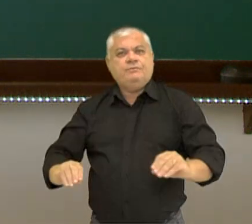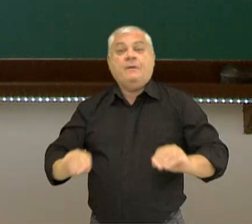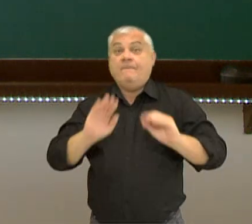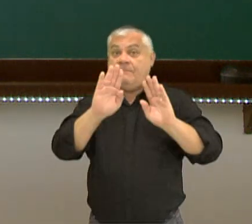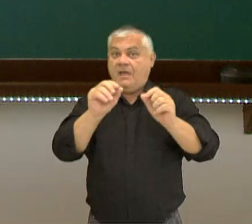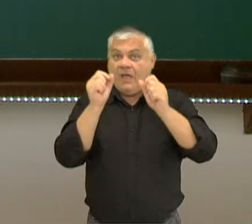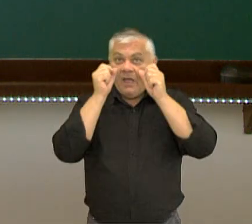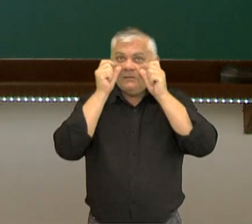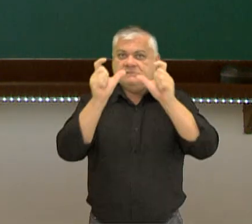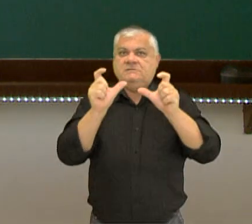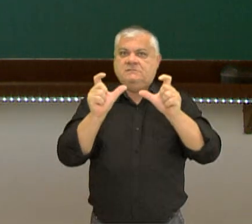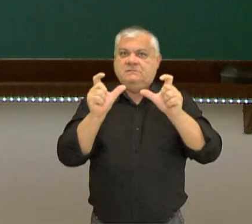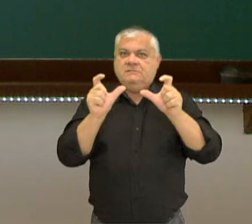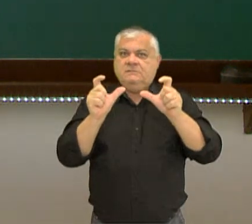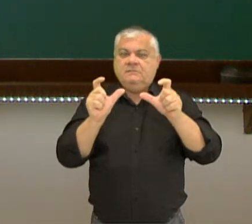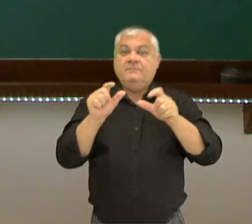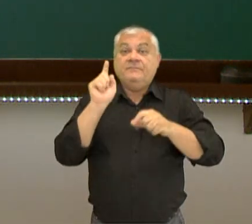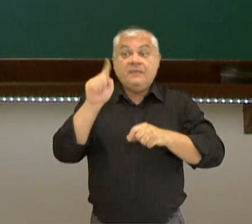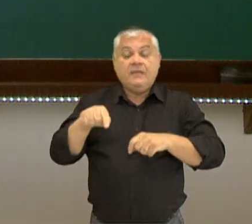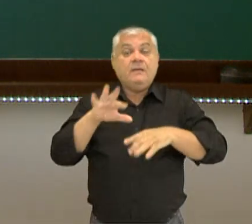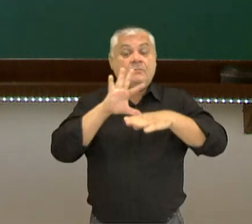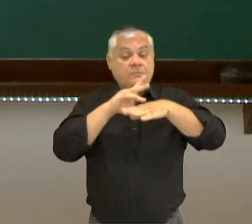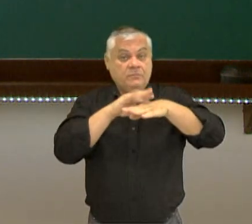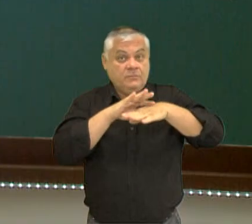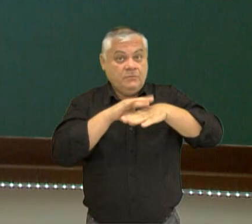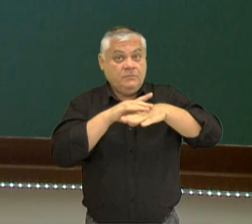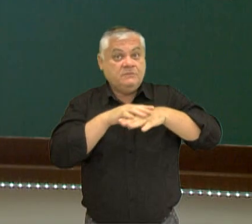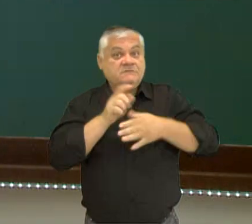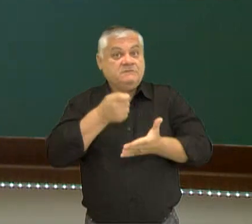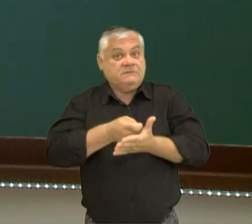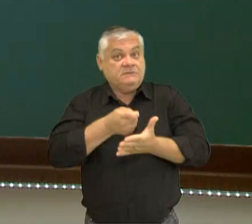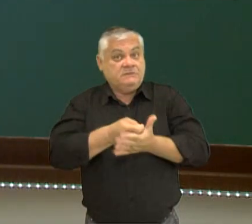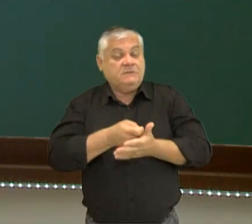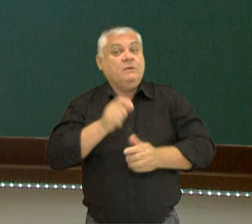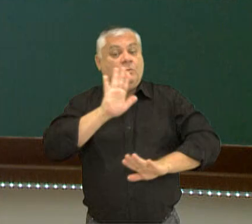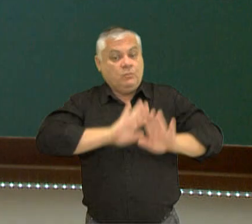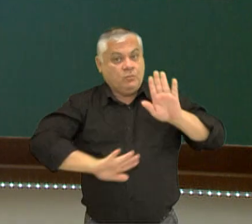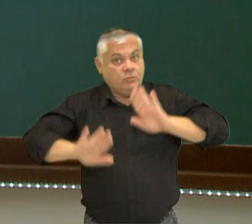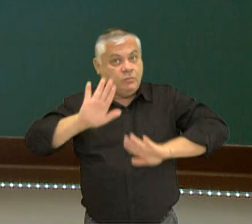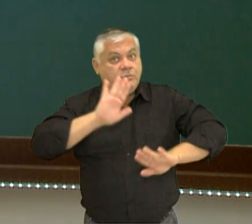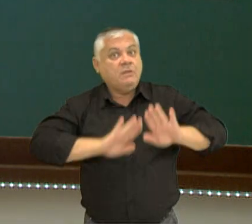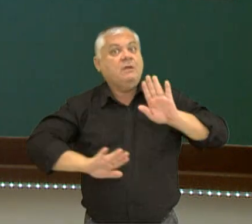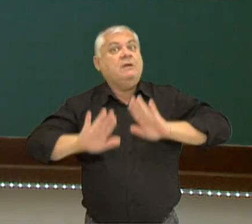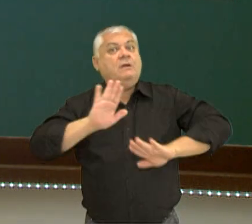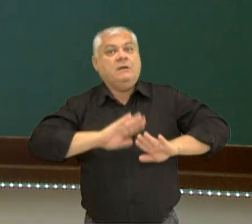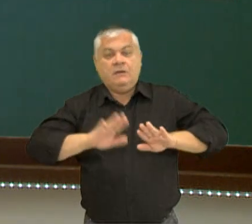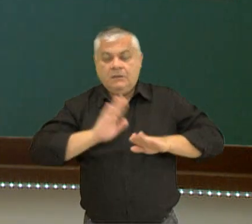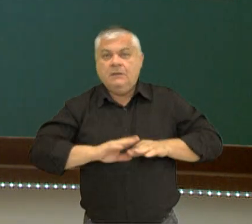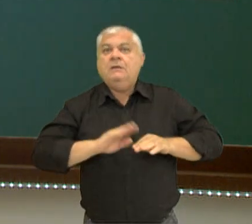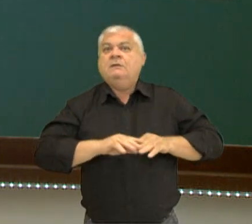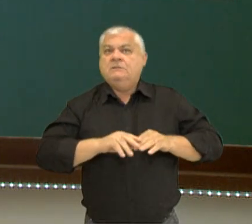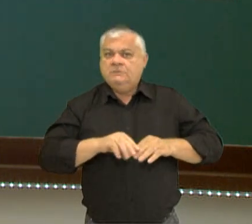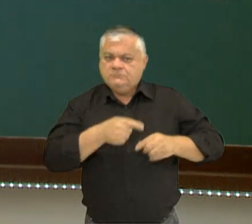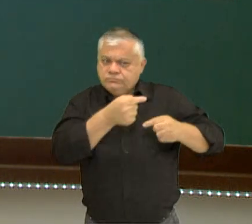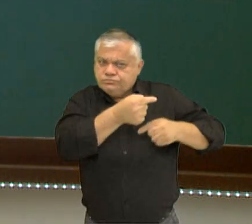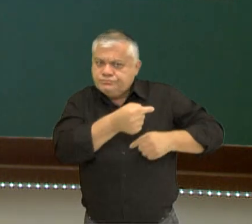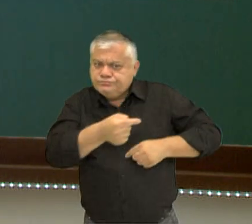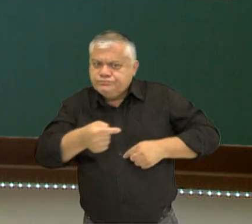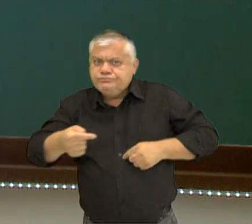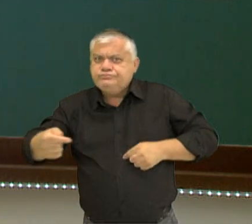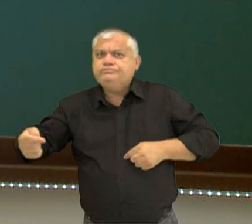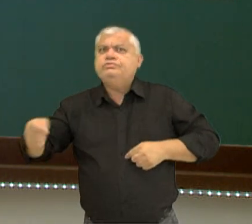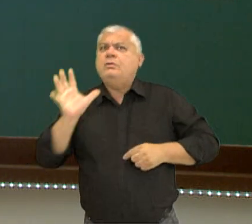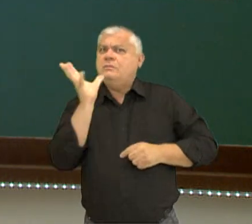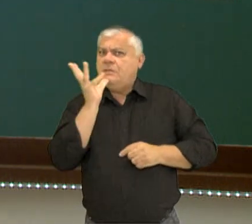presta bem atenção. Essa é uma doença que exige um cuidado muito grande durante o tratamento. O tratamento